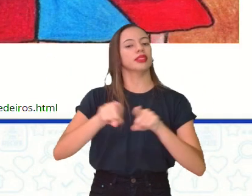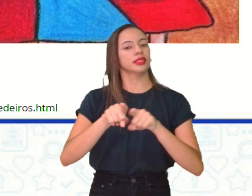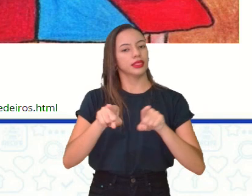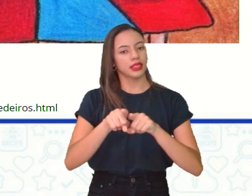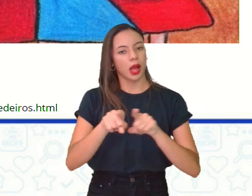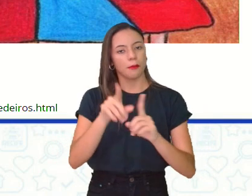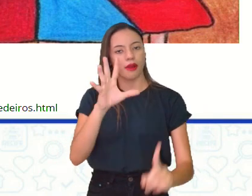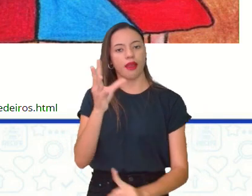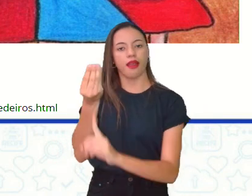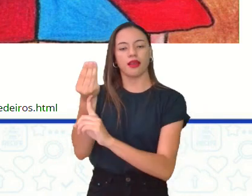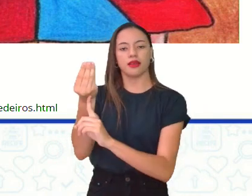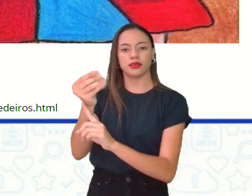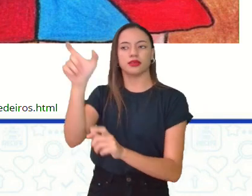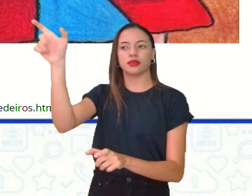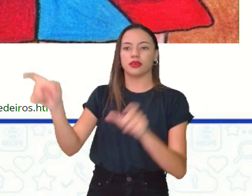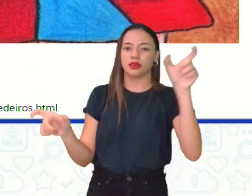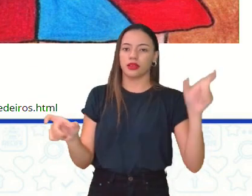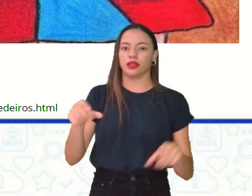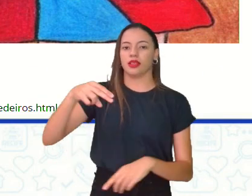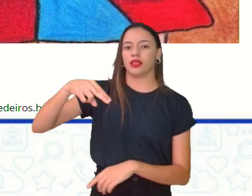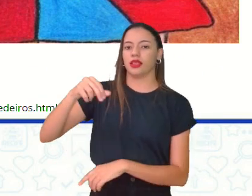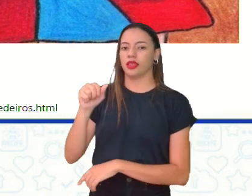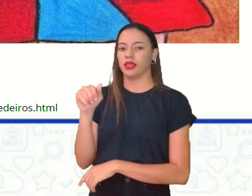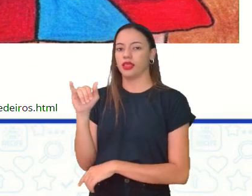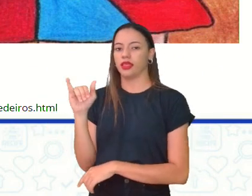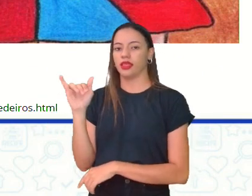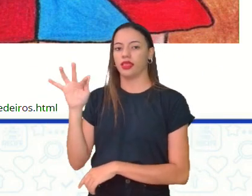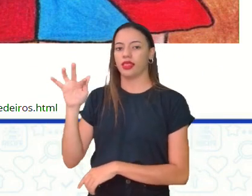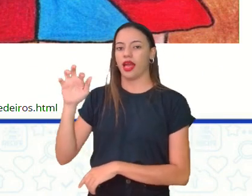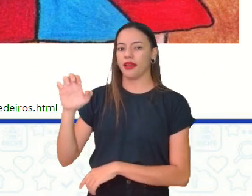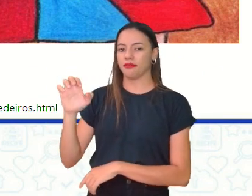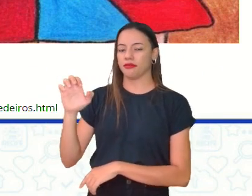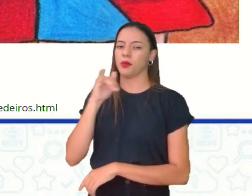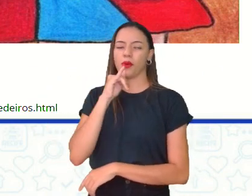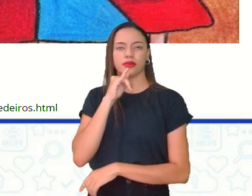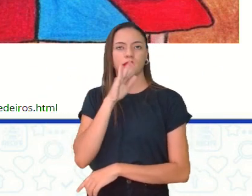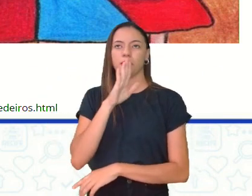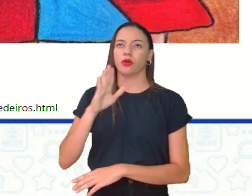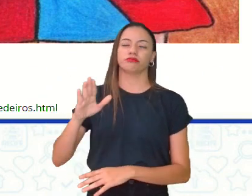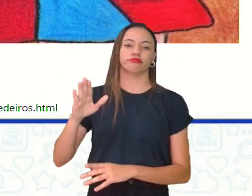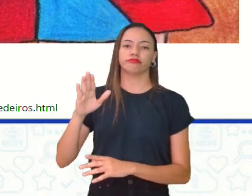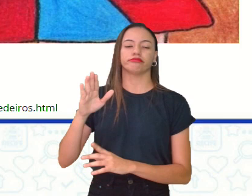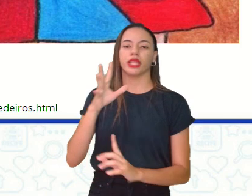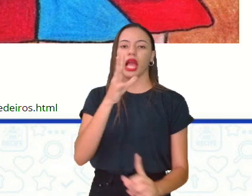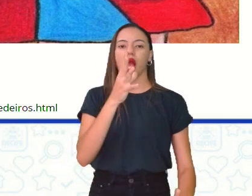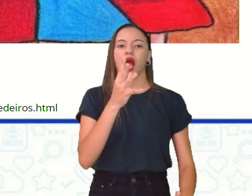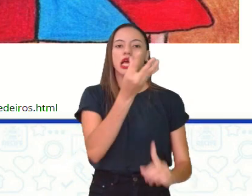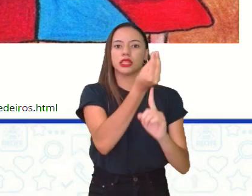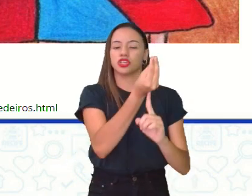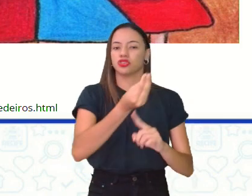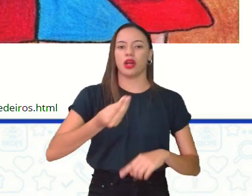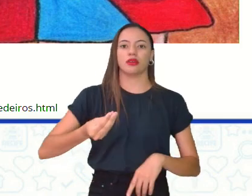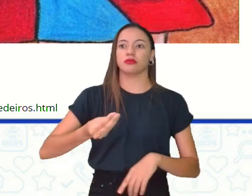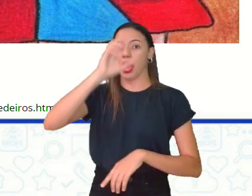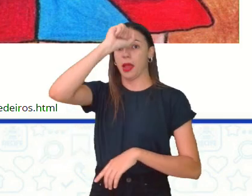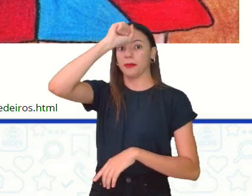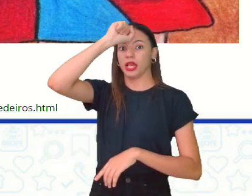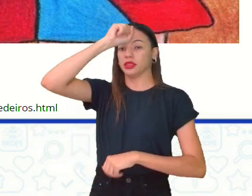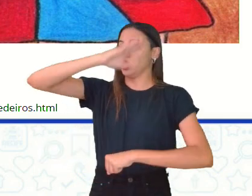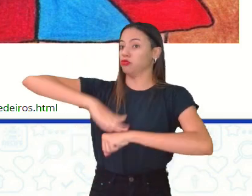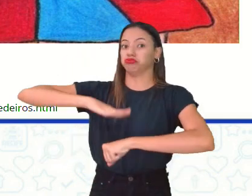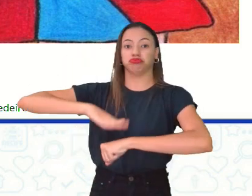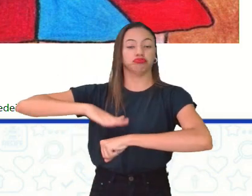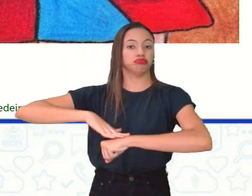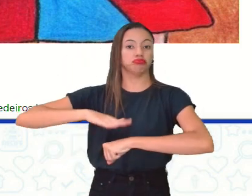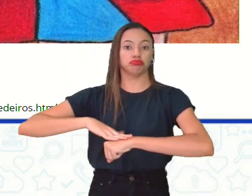artistas naif, aquele mesmo tipo de artista que eu falei, que é autodidata, que não tem um domínio técnico. Você vê que é uma coisa mais